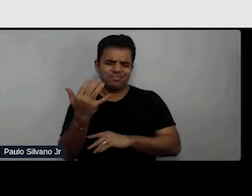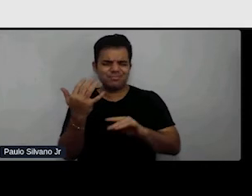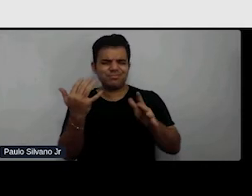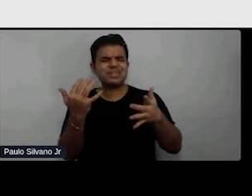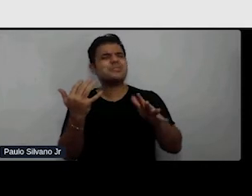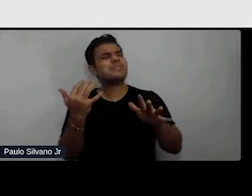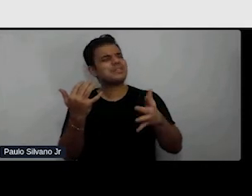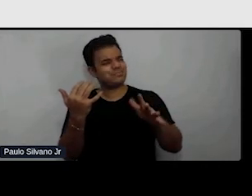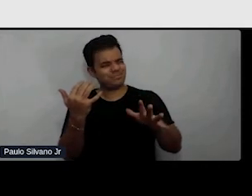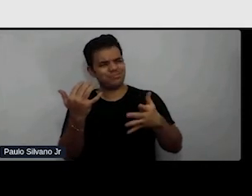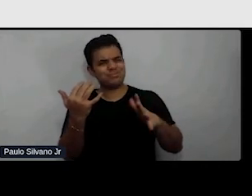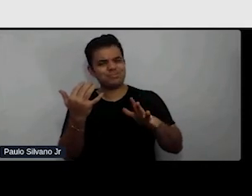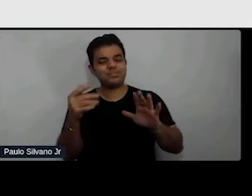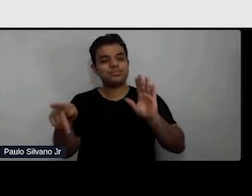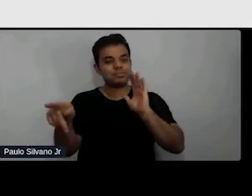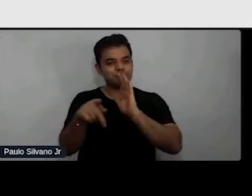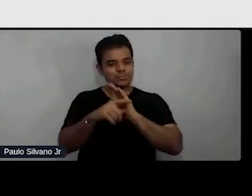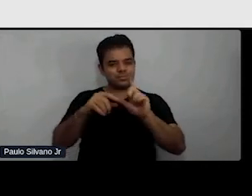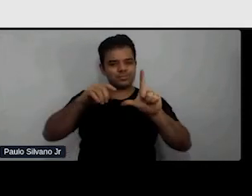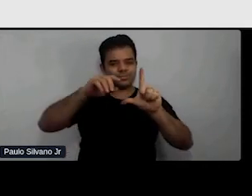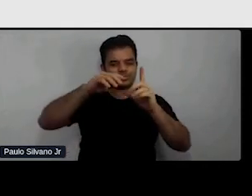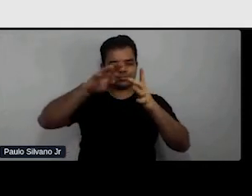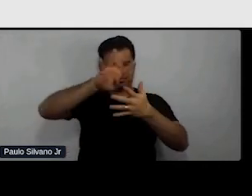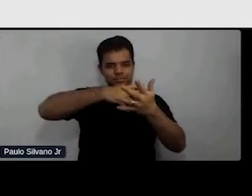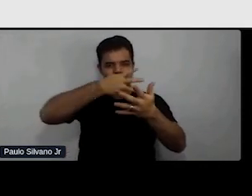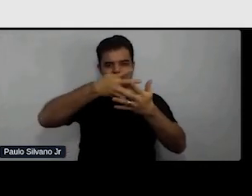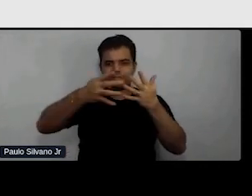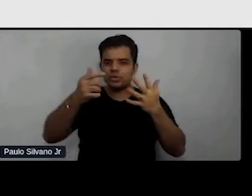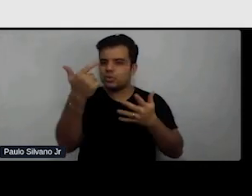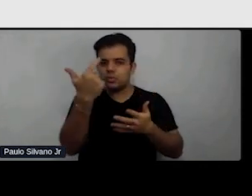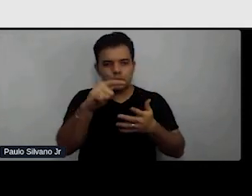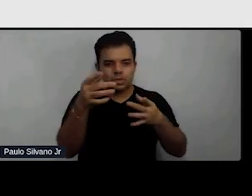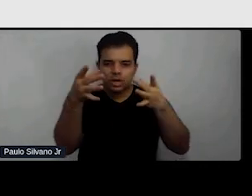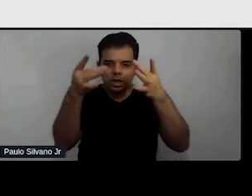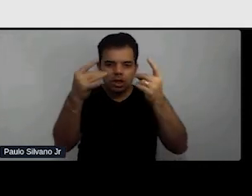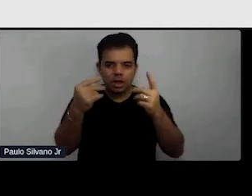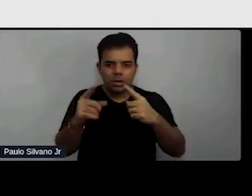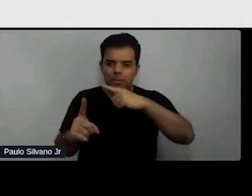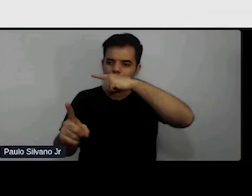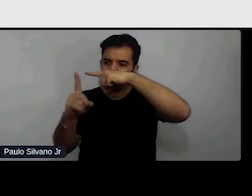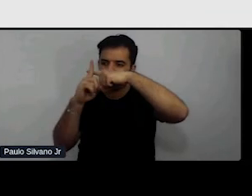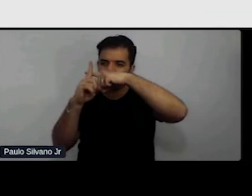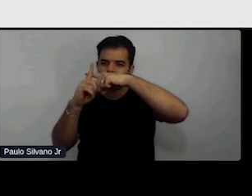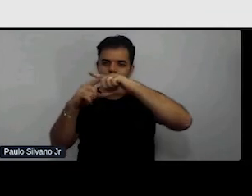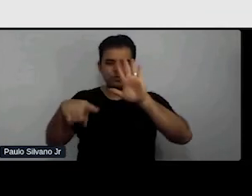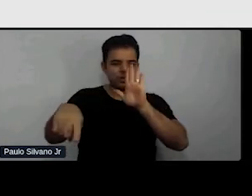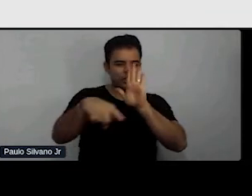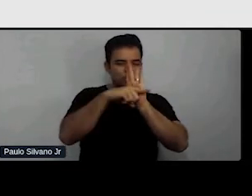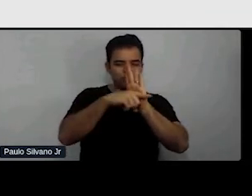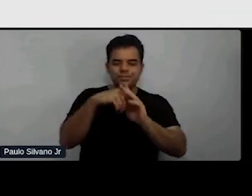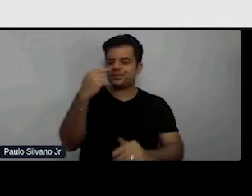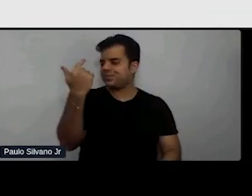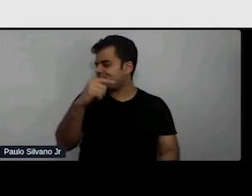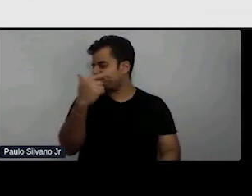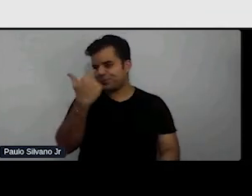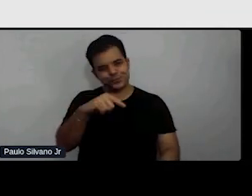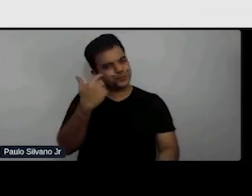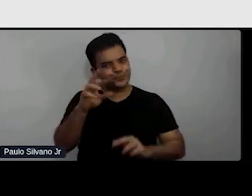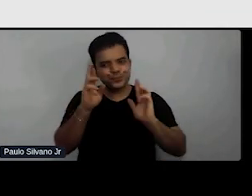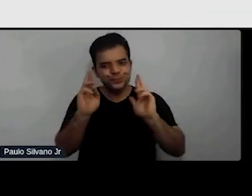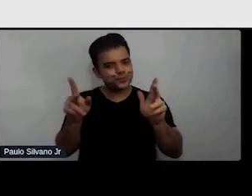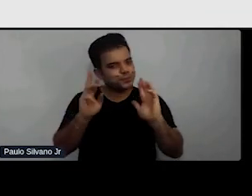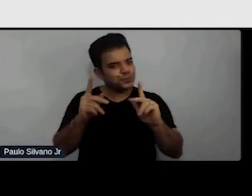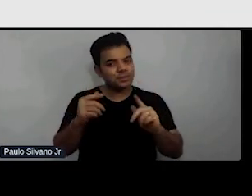Na tabela, não tem ícones para distinguir o positivo e o negativo. E no último, talvez a gente tenha que fazer